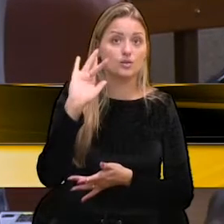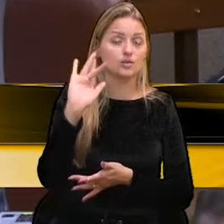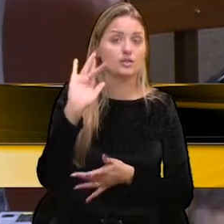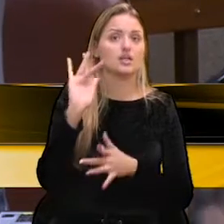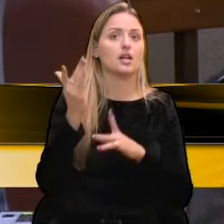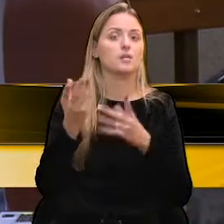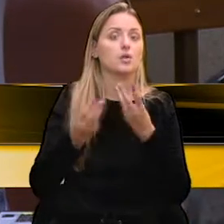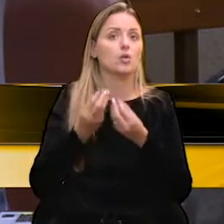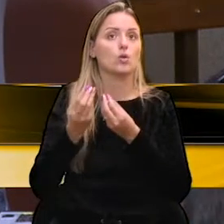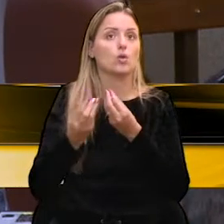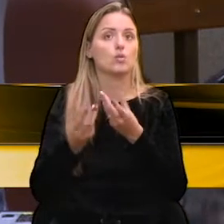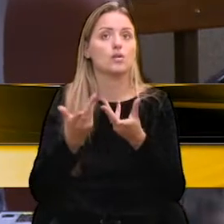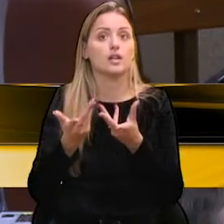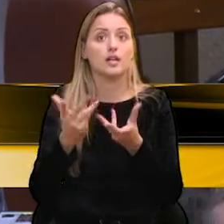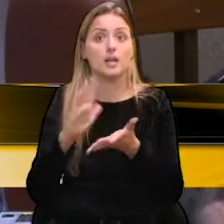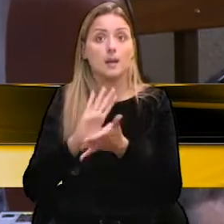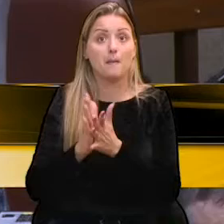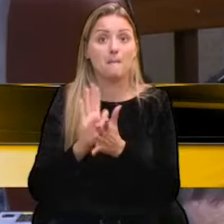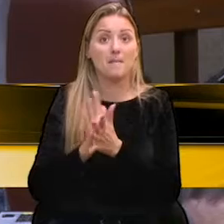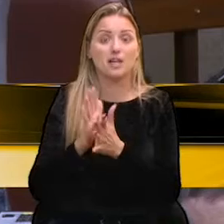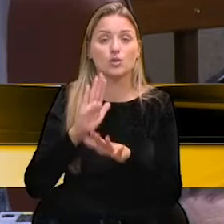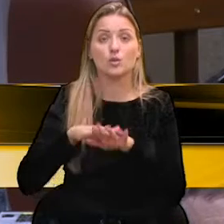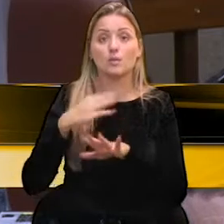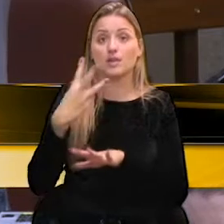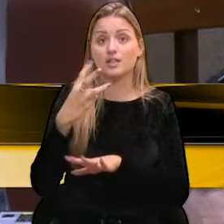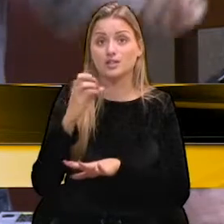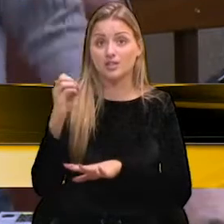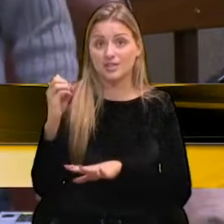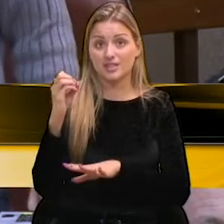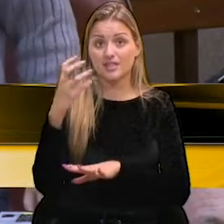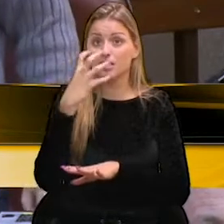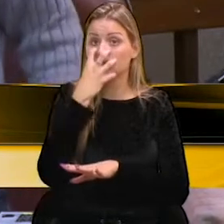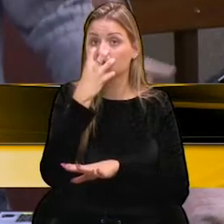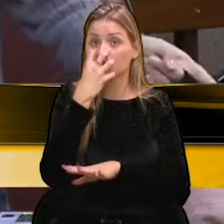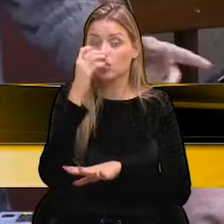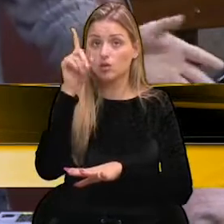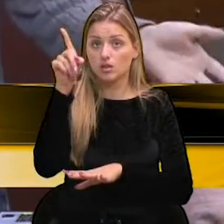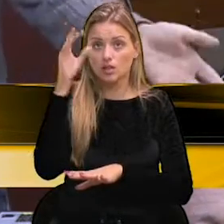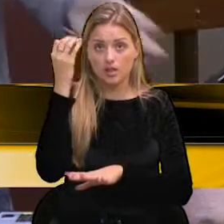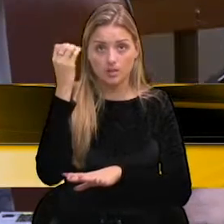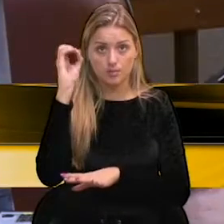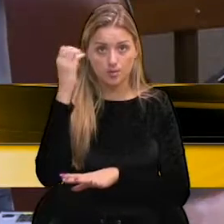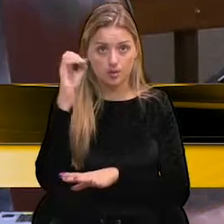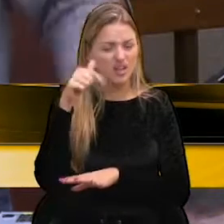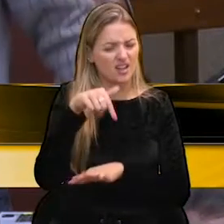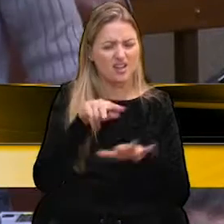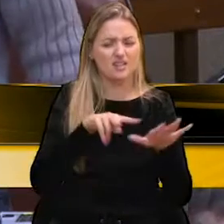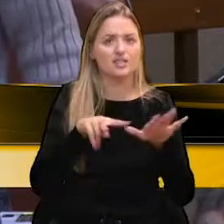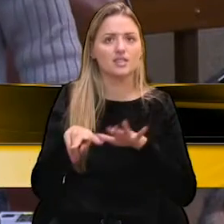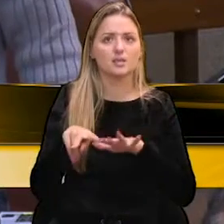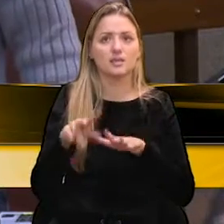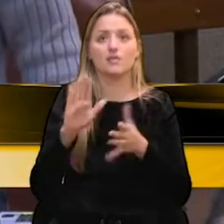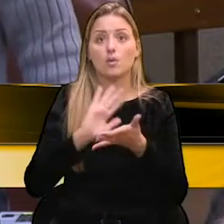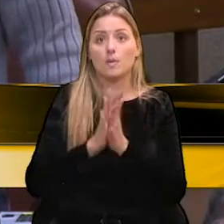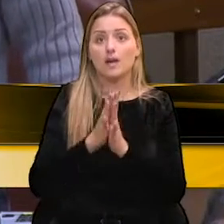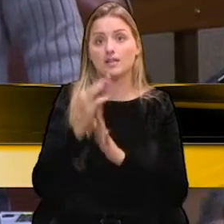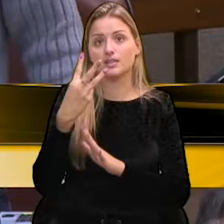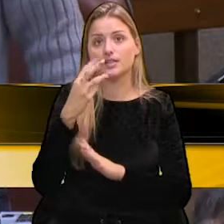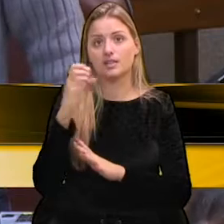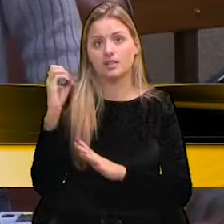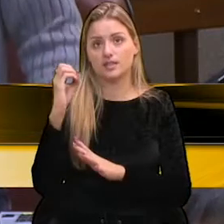tema e sacrificaram mais de 300 cachorros na cidade de Porto Alegre. Essas semanas vão sacrificar 300